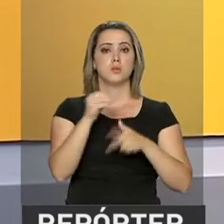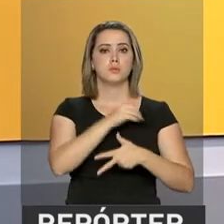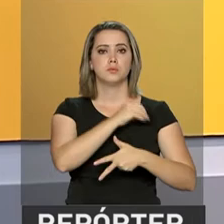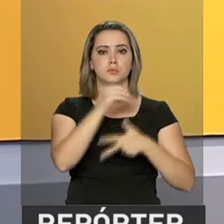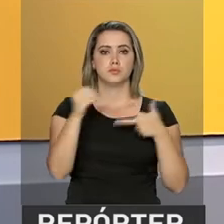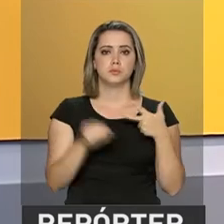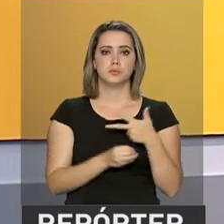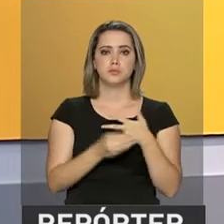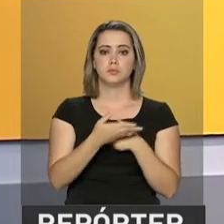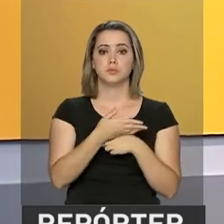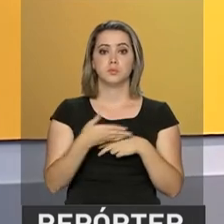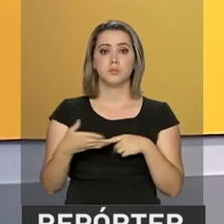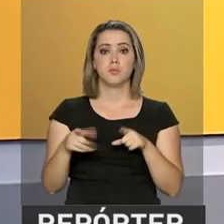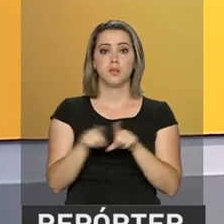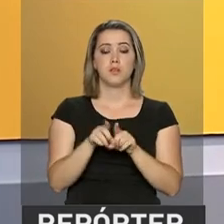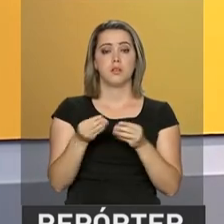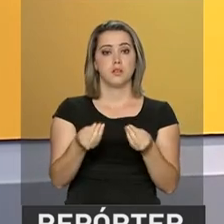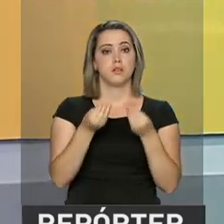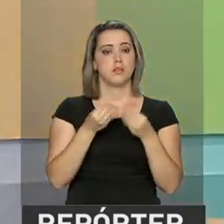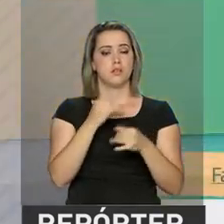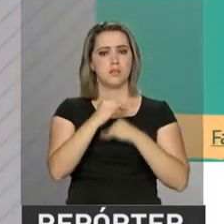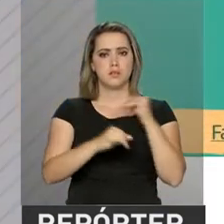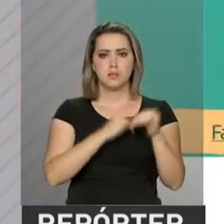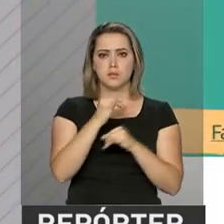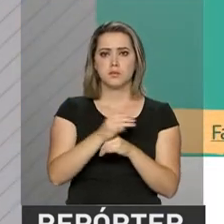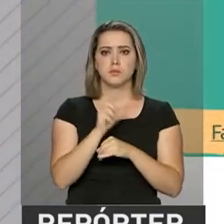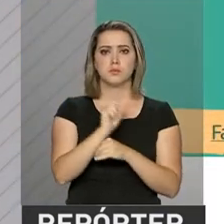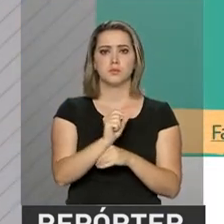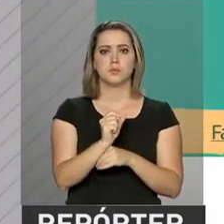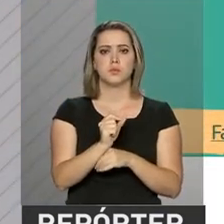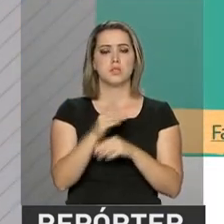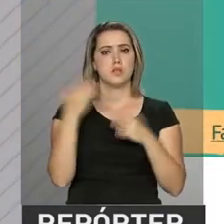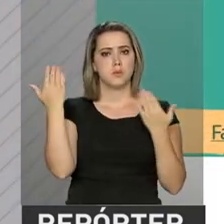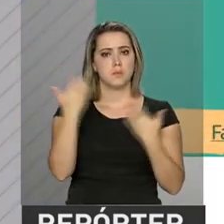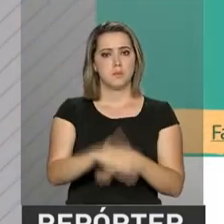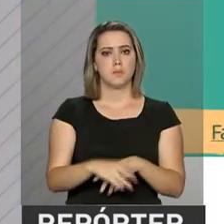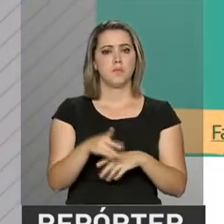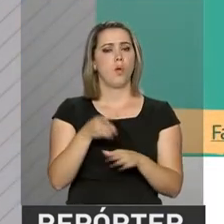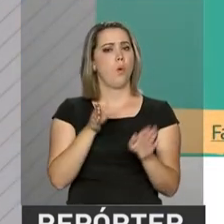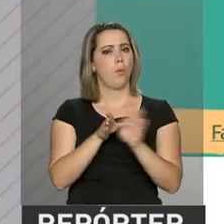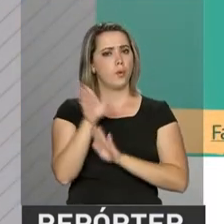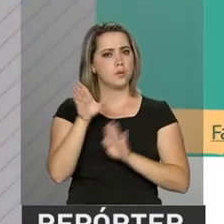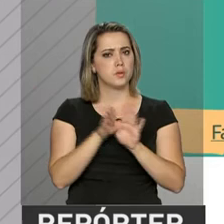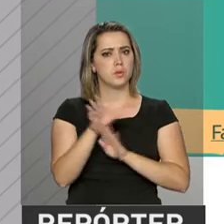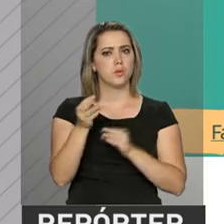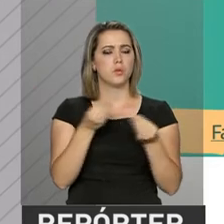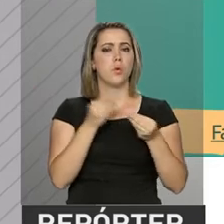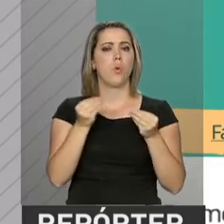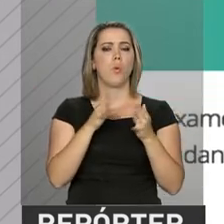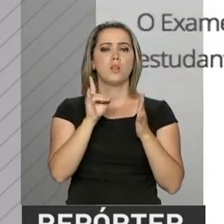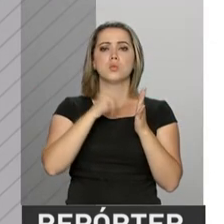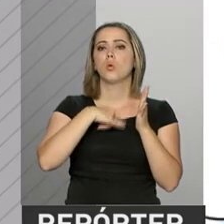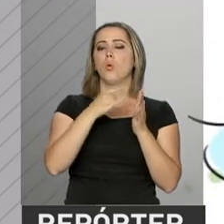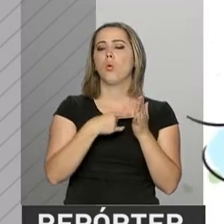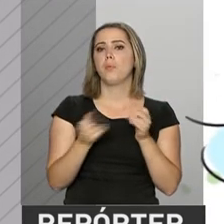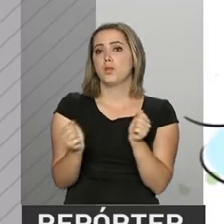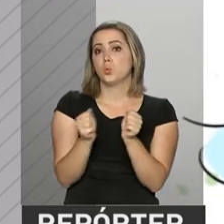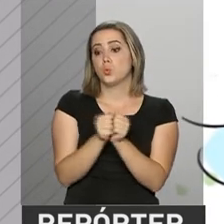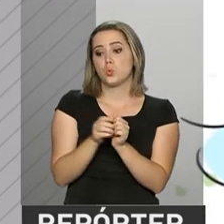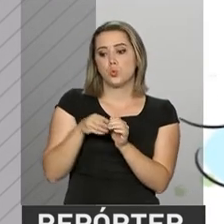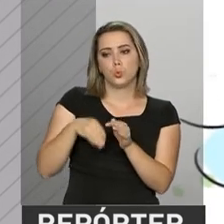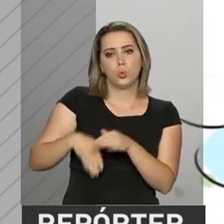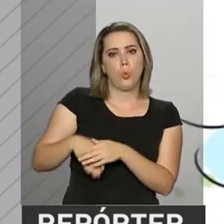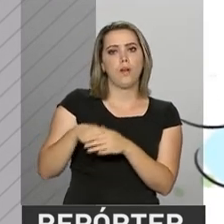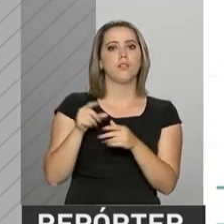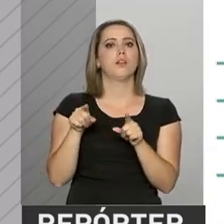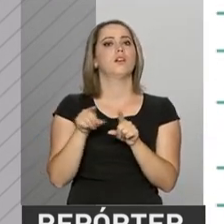o exame, que traz informações completas sobre a prova, dicas sobre quais documentos levar, como